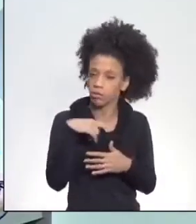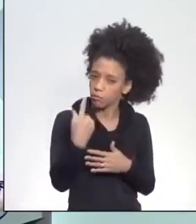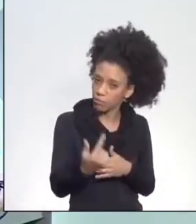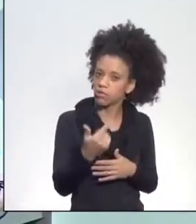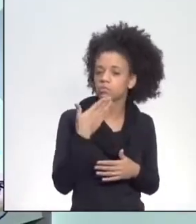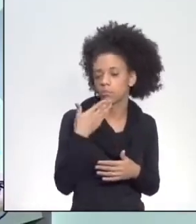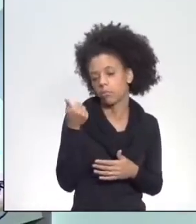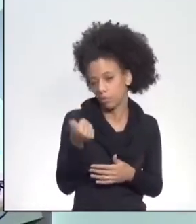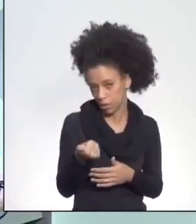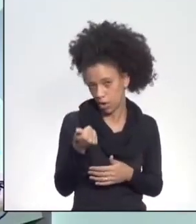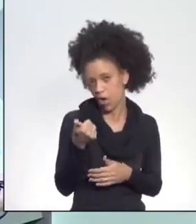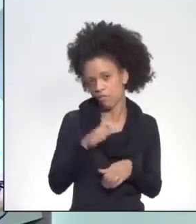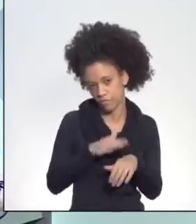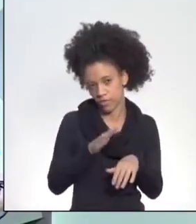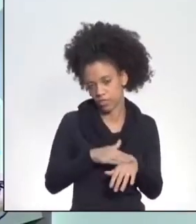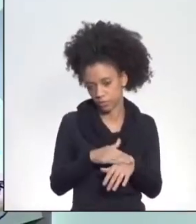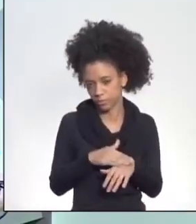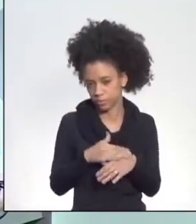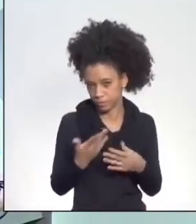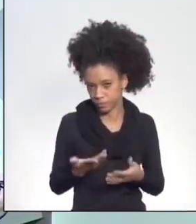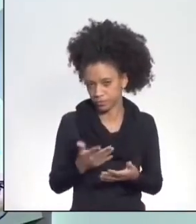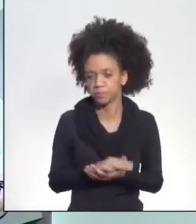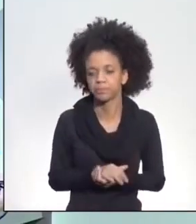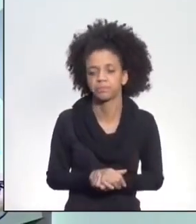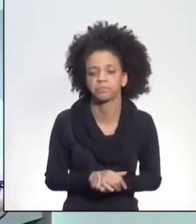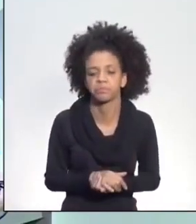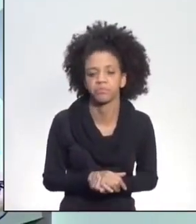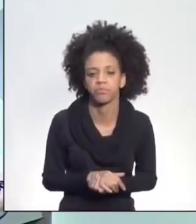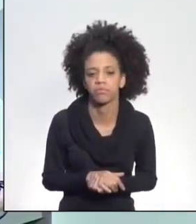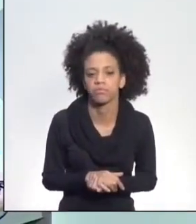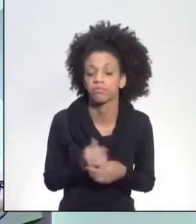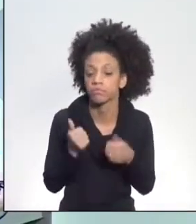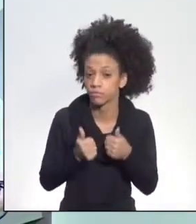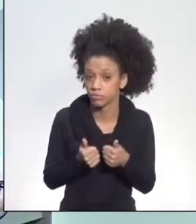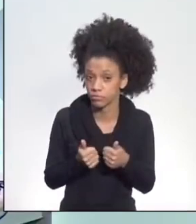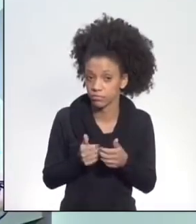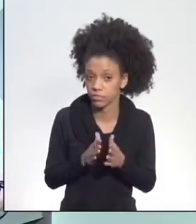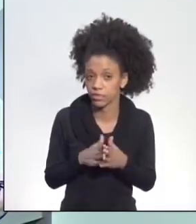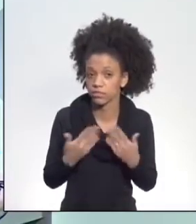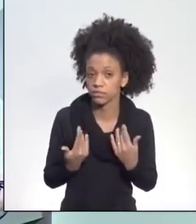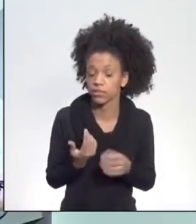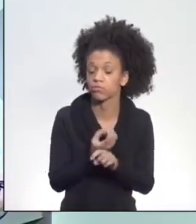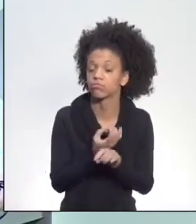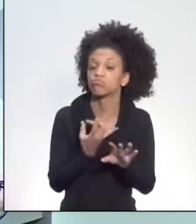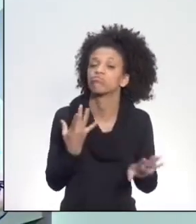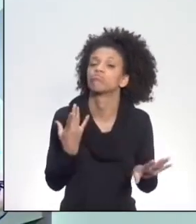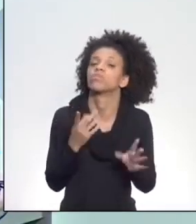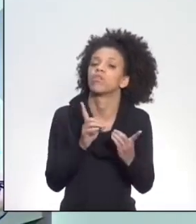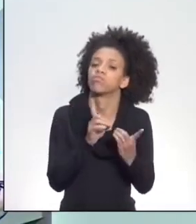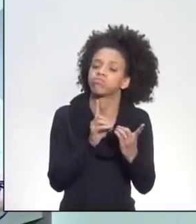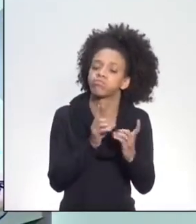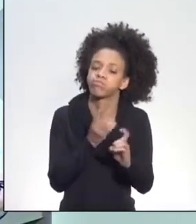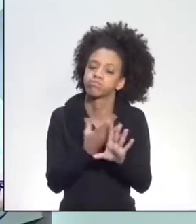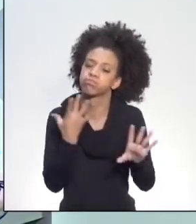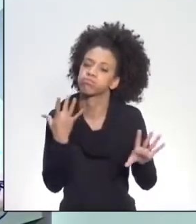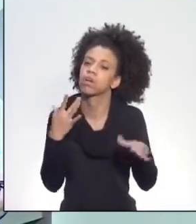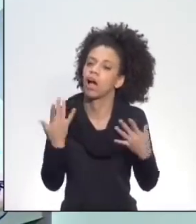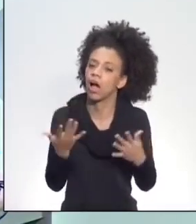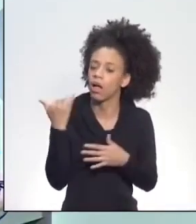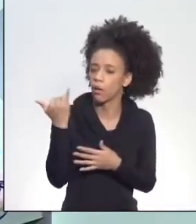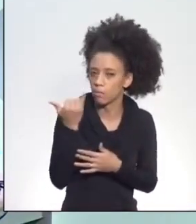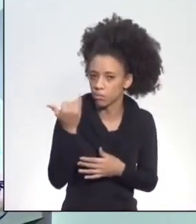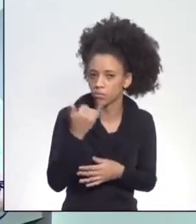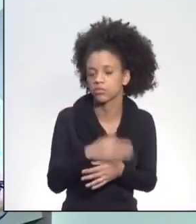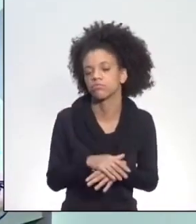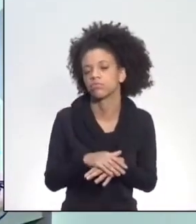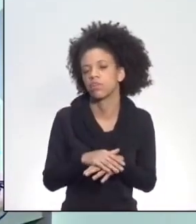fazer, eu já vou evitar que aconteça tal e tal e tal situação. Ok? Então, o feedback é muito importante nessa avaliação final, após